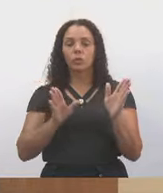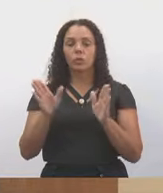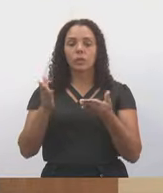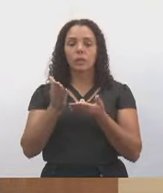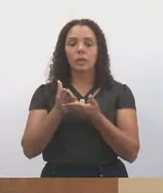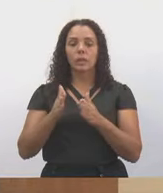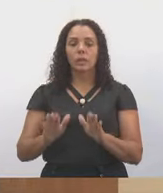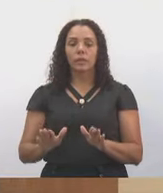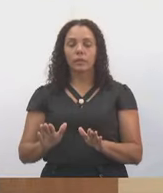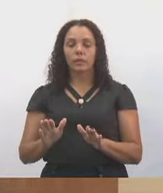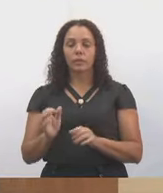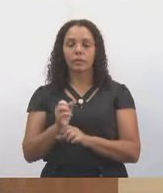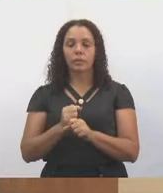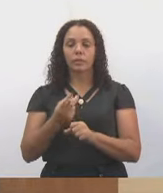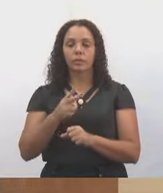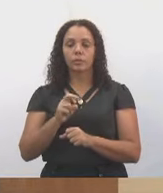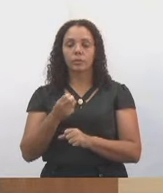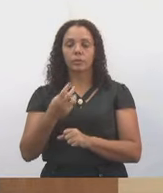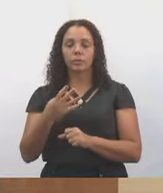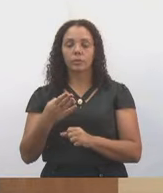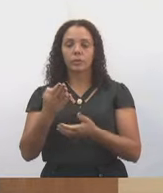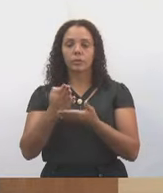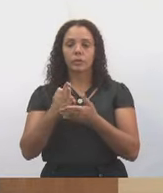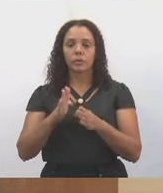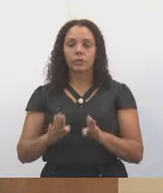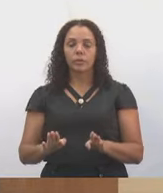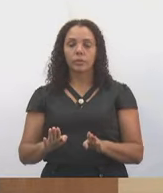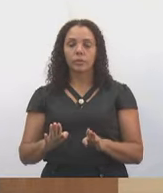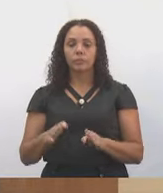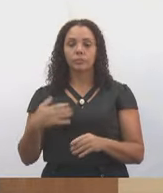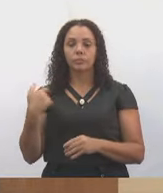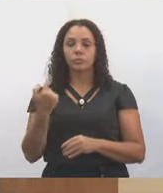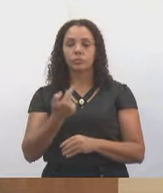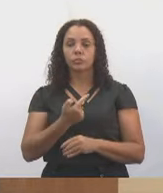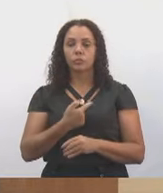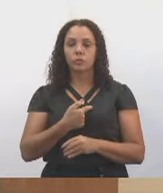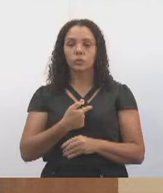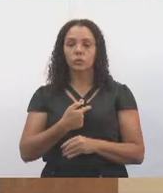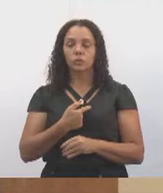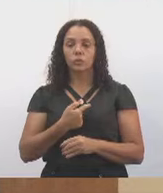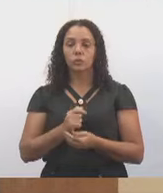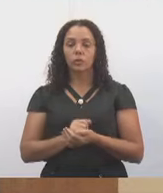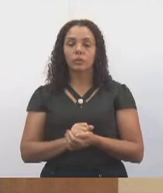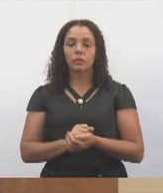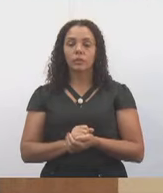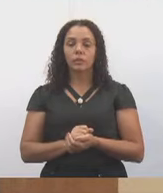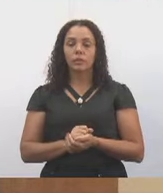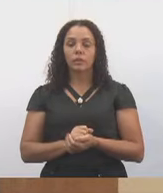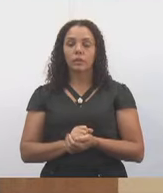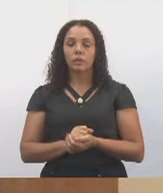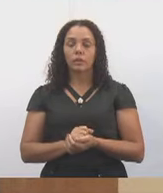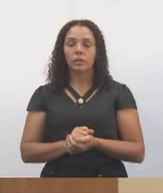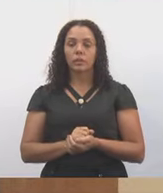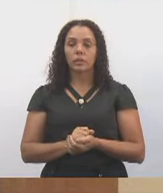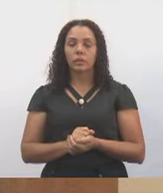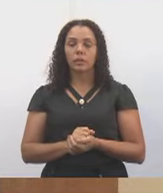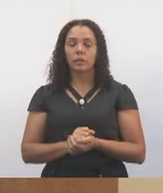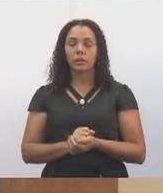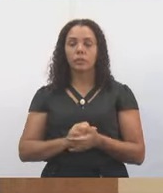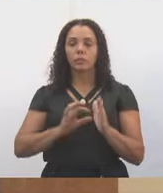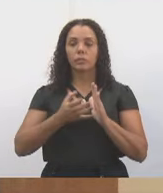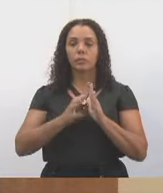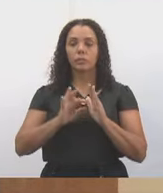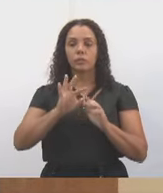de 2024 acaba o nosso mandato nós estamos na suplência do partido republicanos